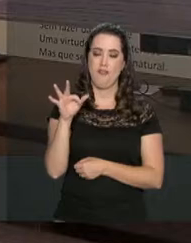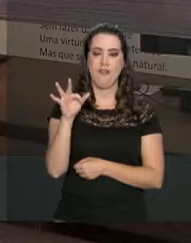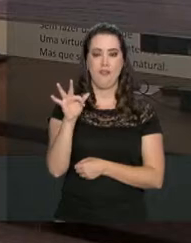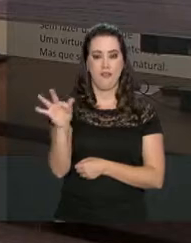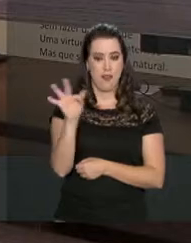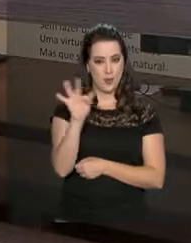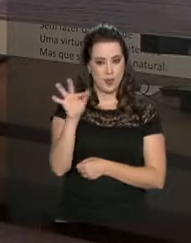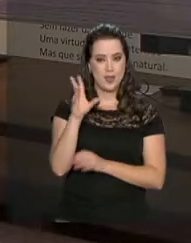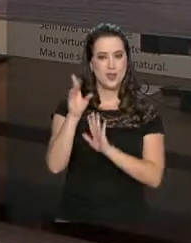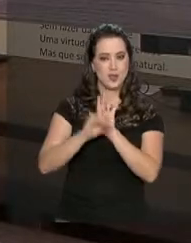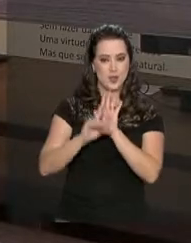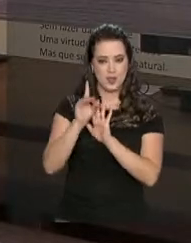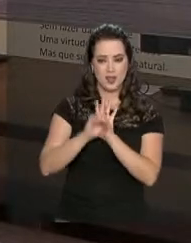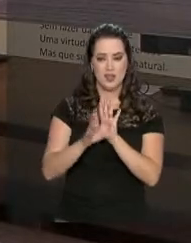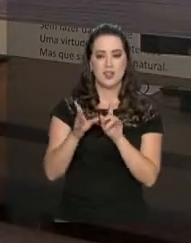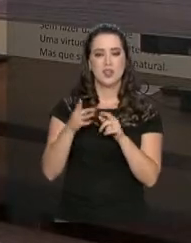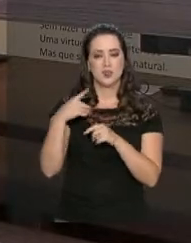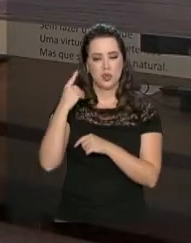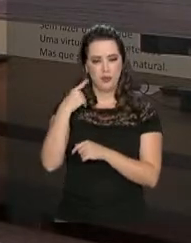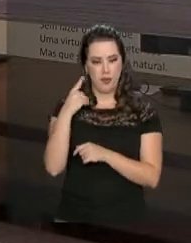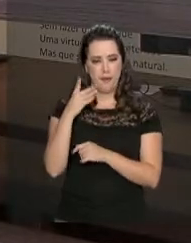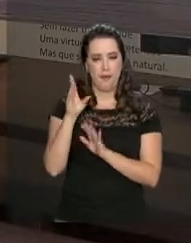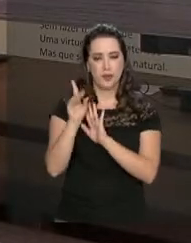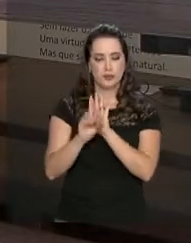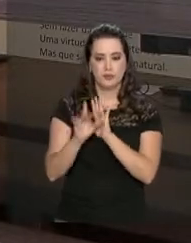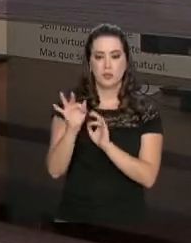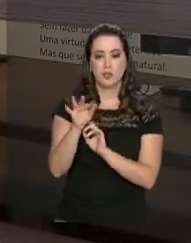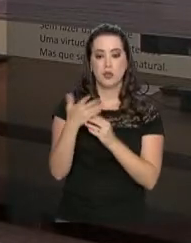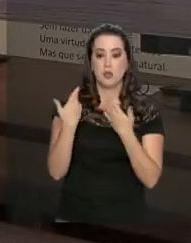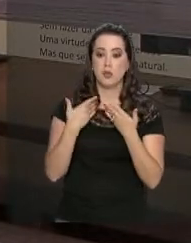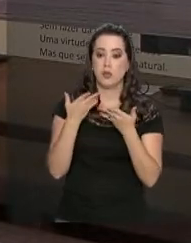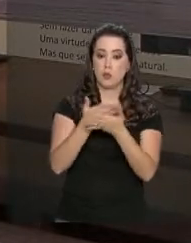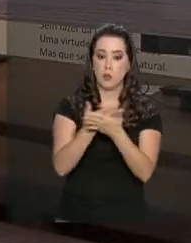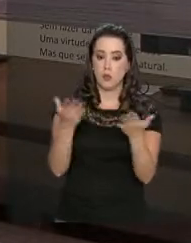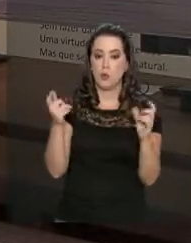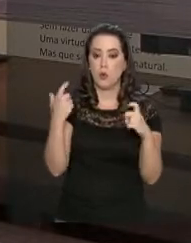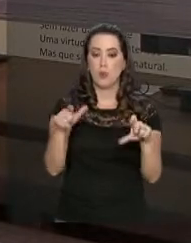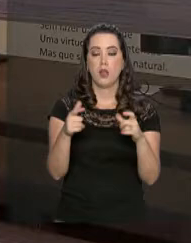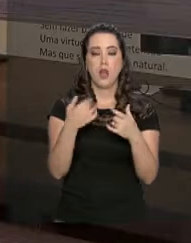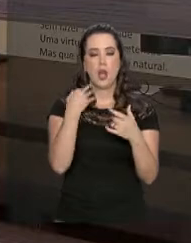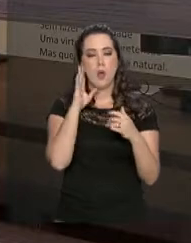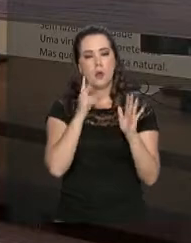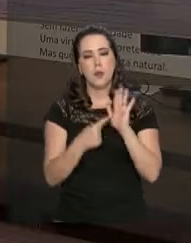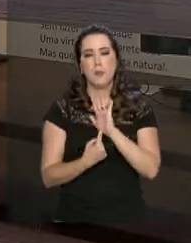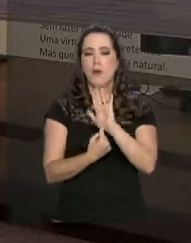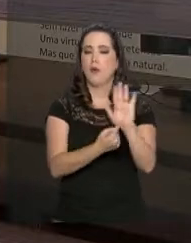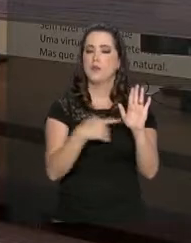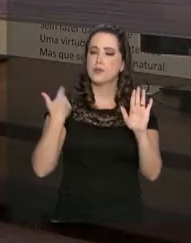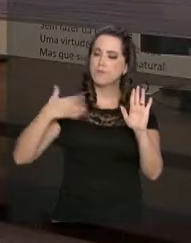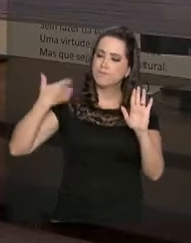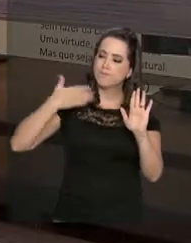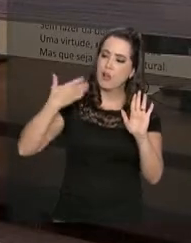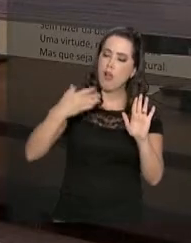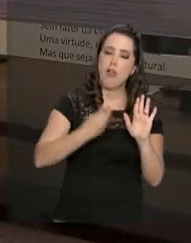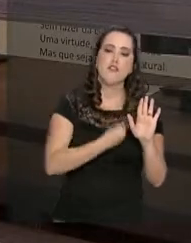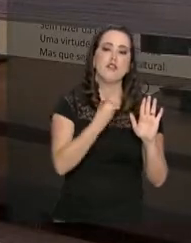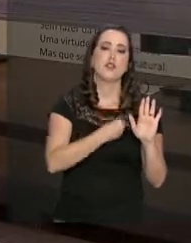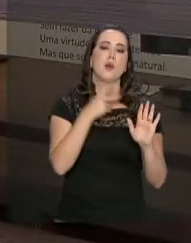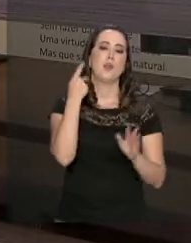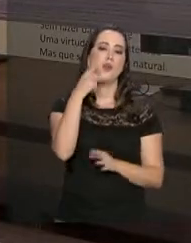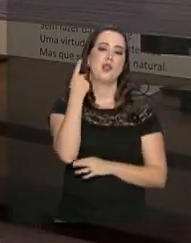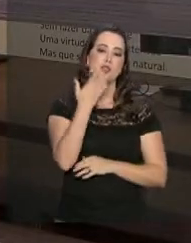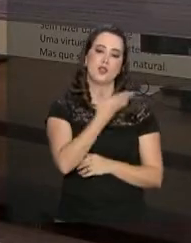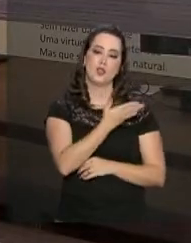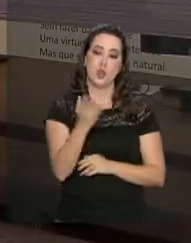foi homenageado com a inauguração de um memorial, contando um pouco da sua trajetória. Estiveram com